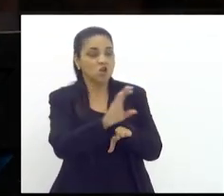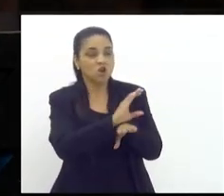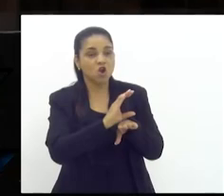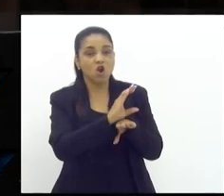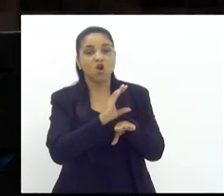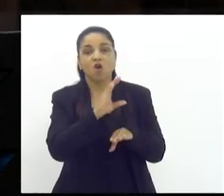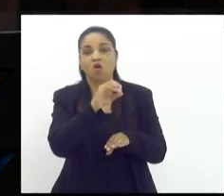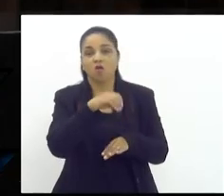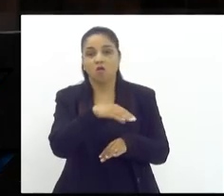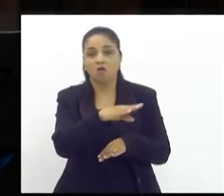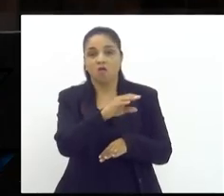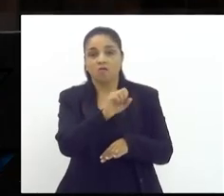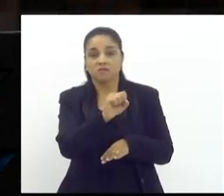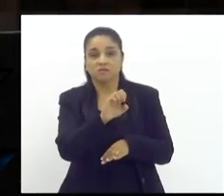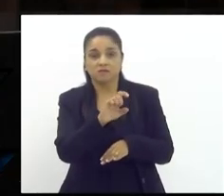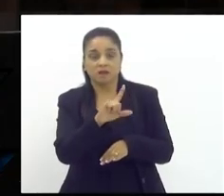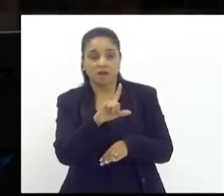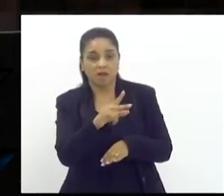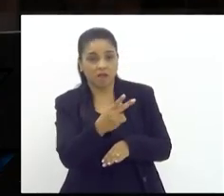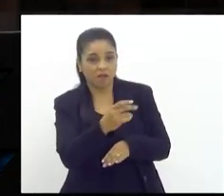esse modelo mas